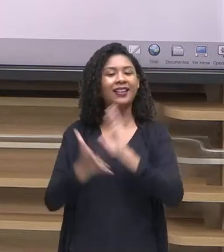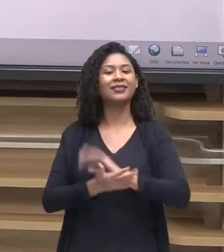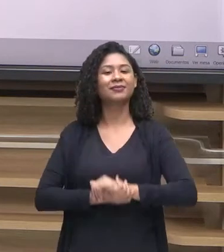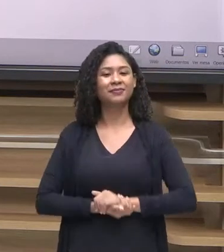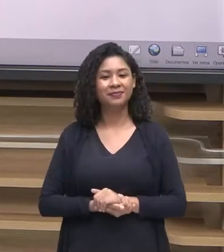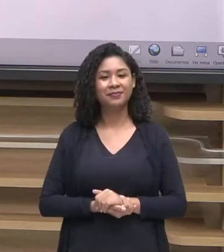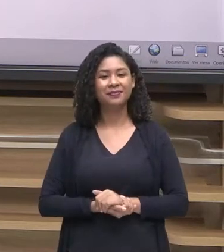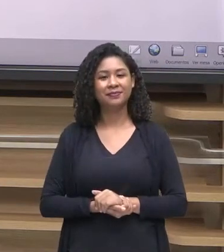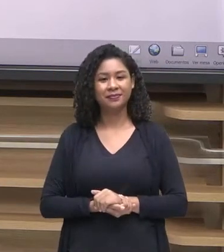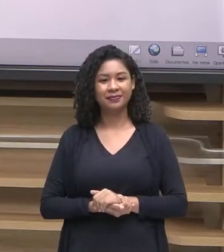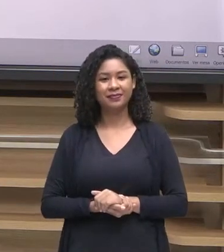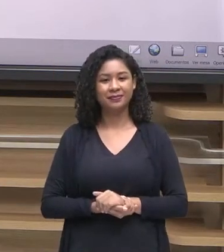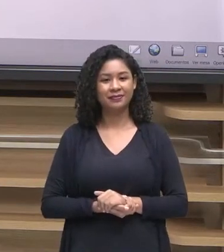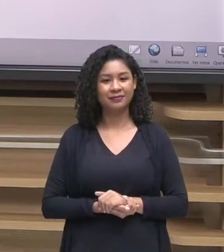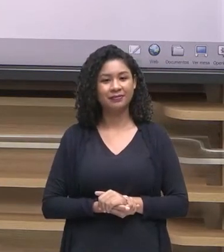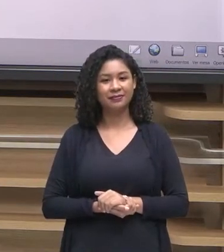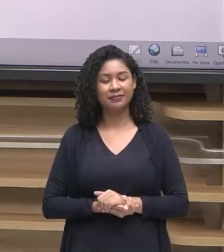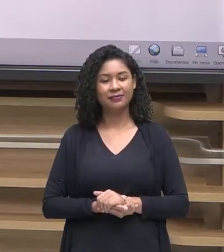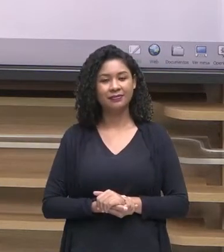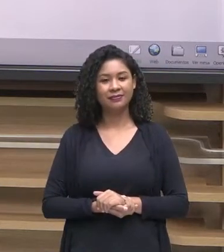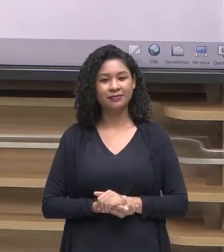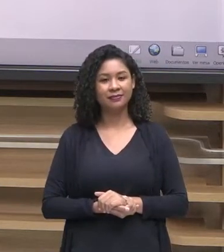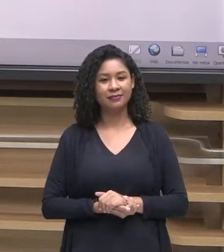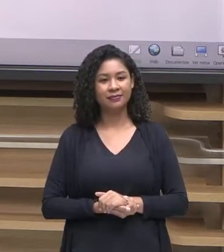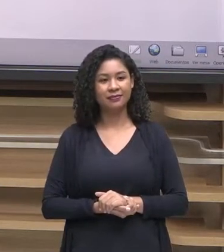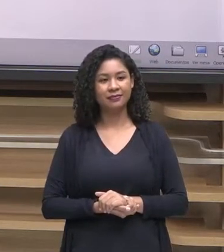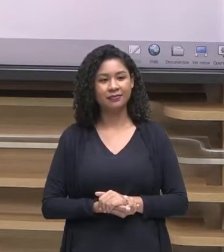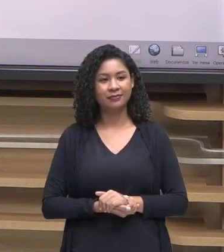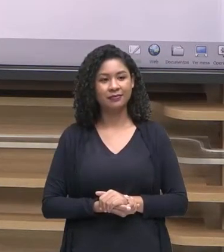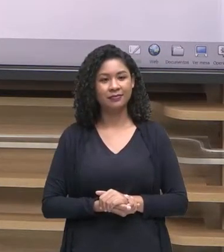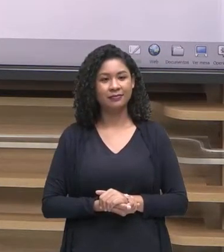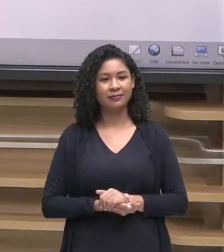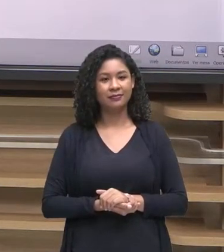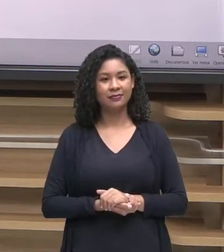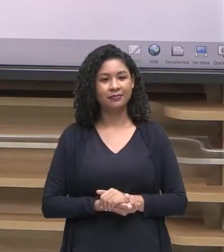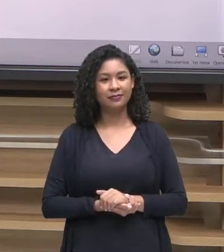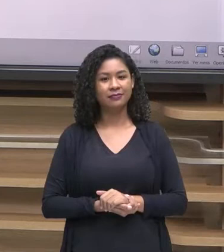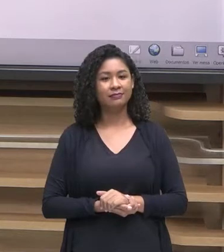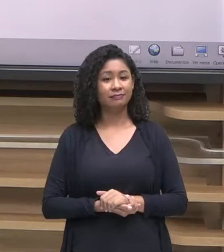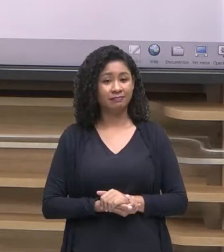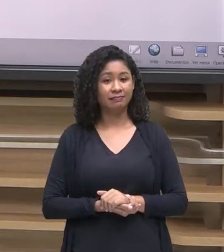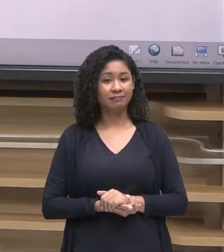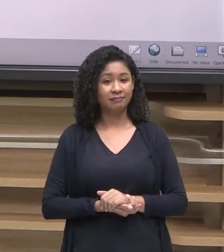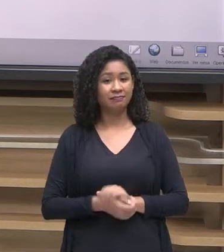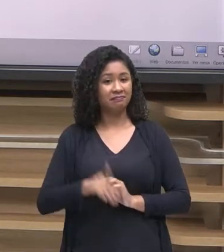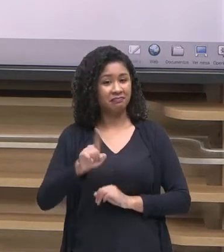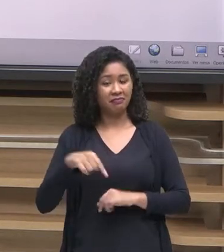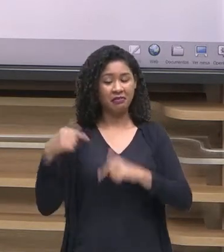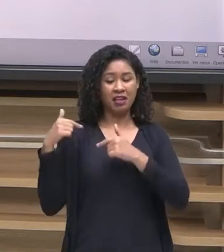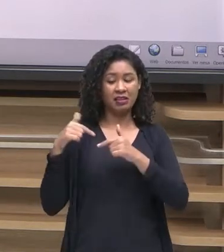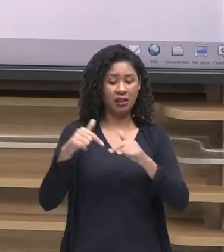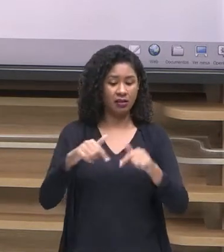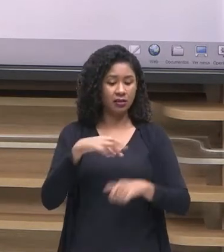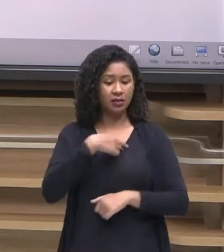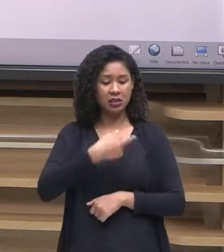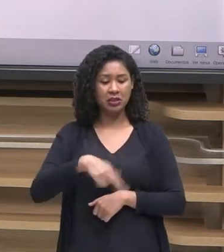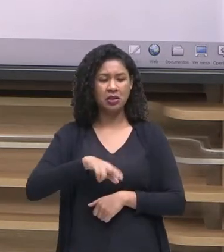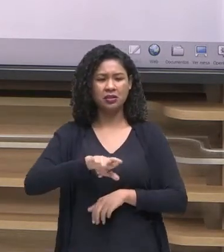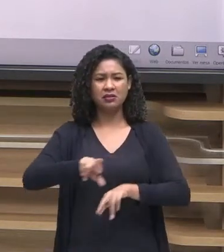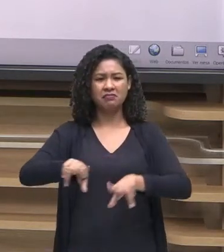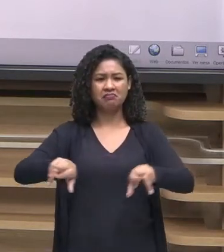acessar Deus nesse caso, né? Isso nas mais diversas tradições religiosas,